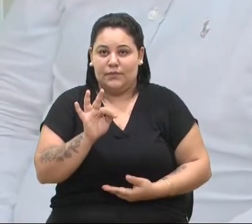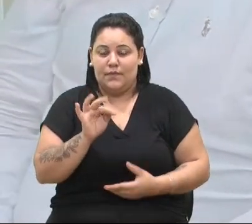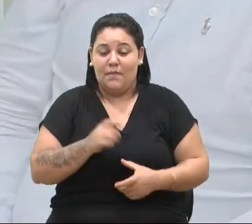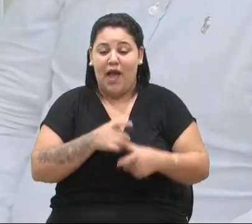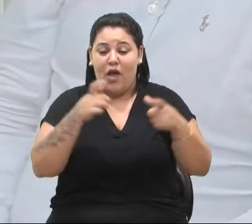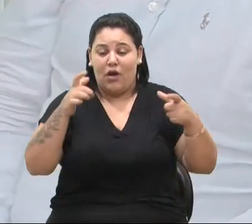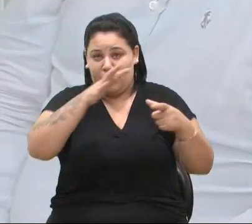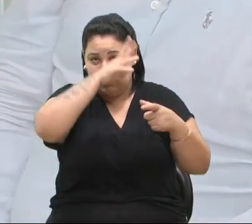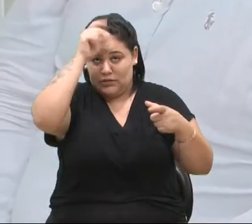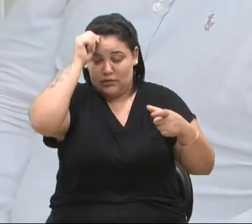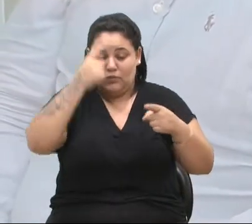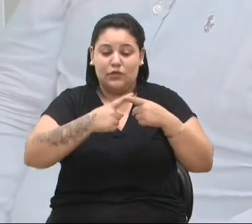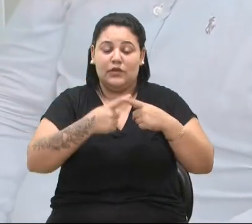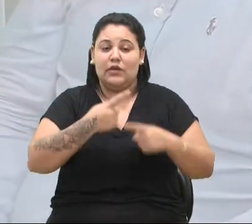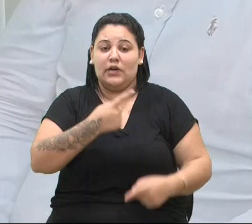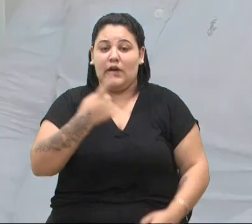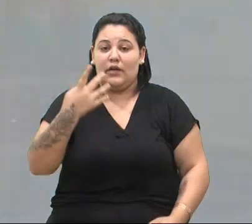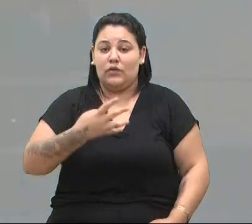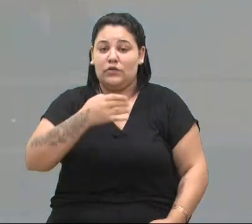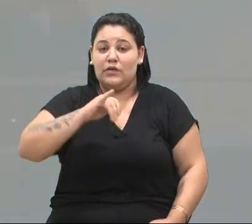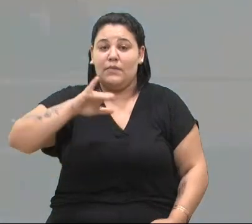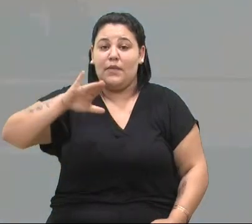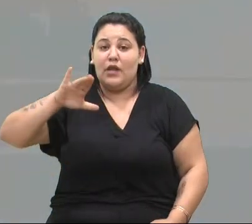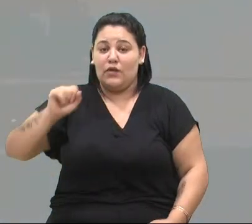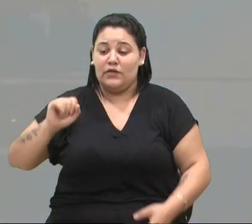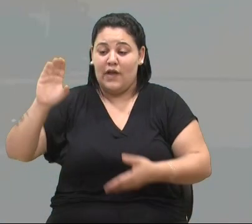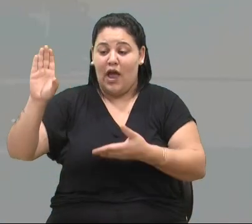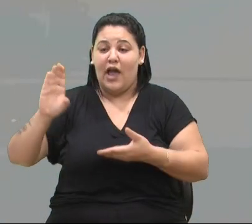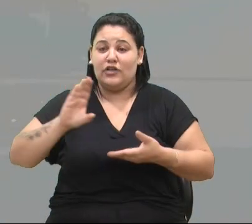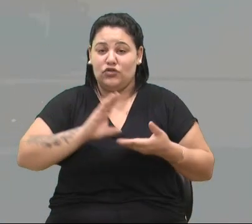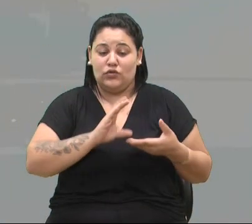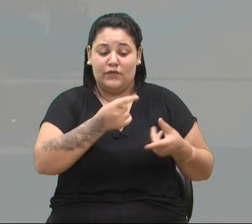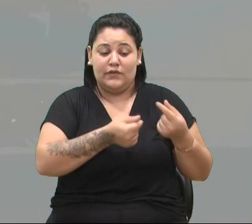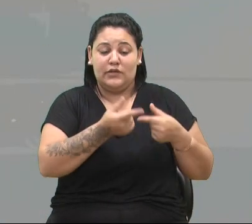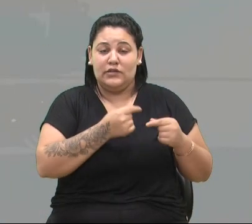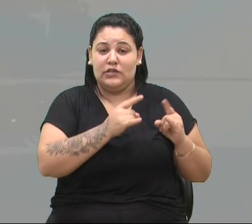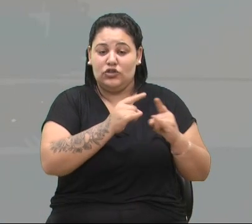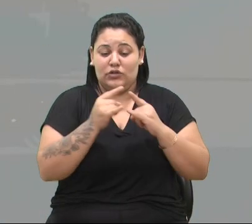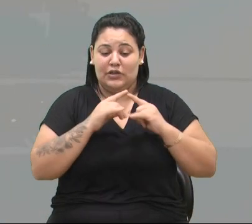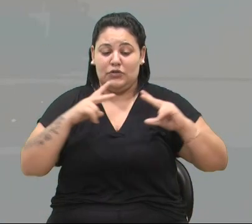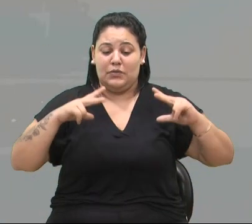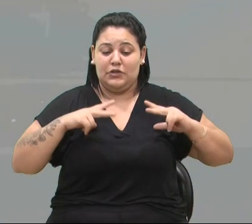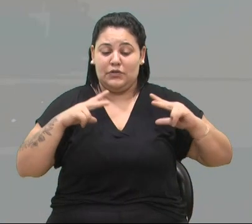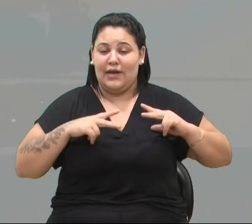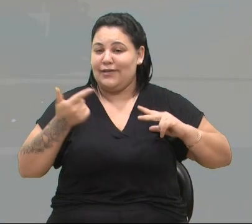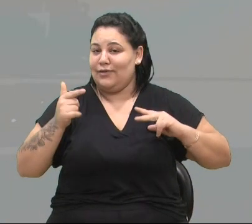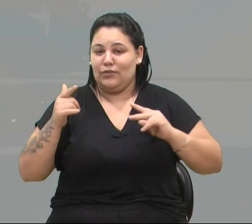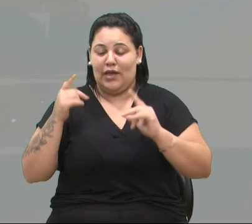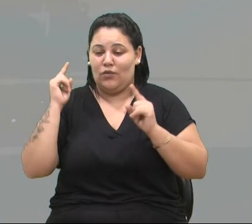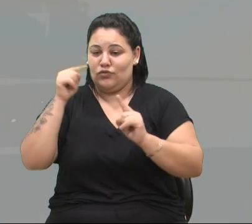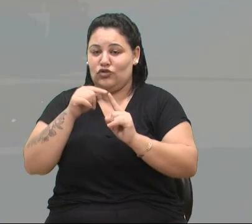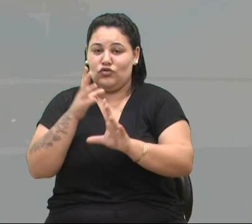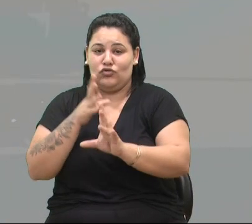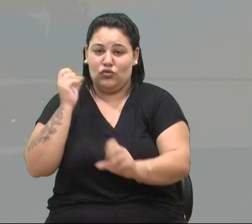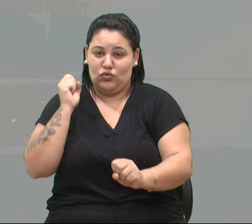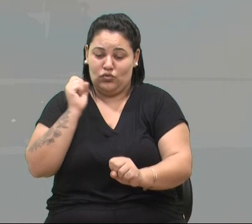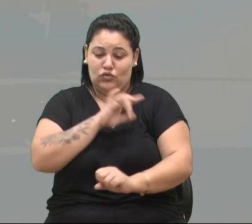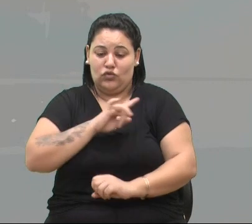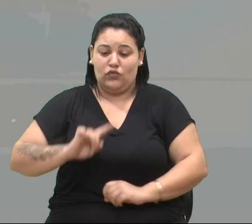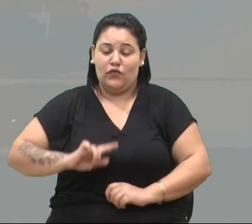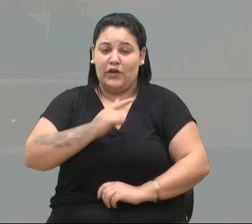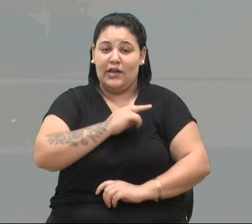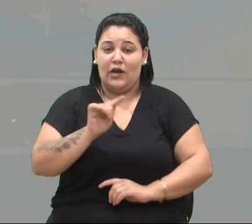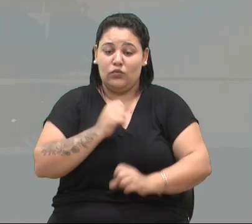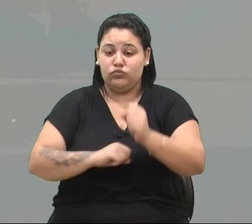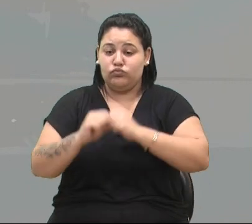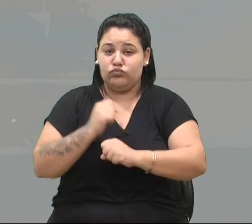porque 14 milhões vieram como auxílio financeiro às entidades privadas sem fins lucrativos do governo federal no ano